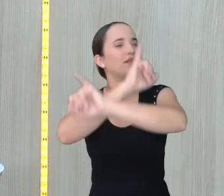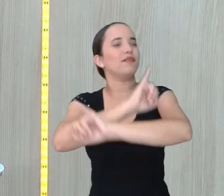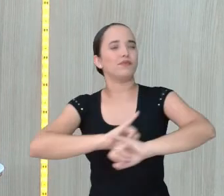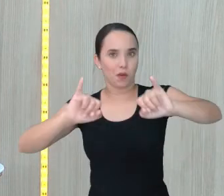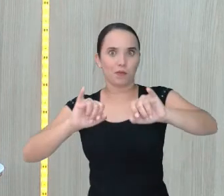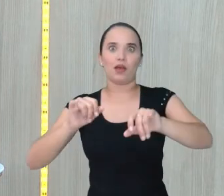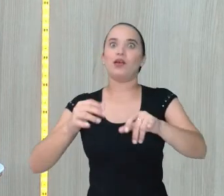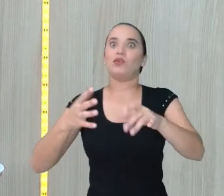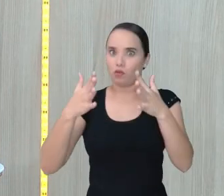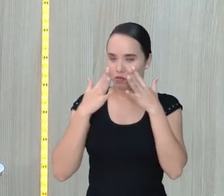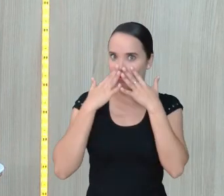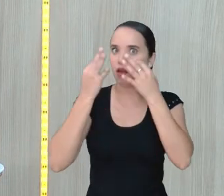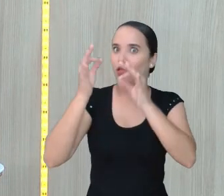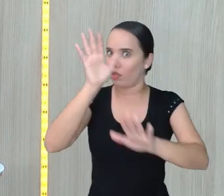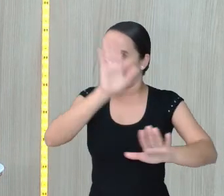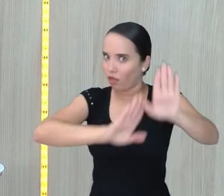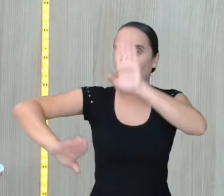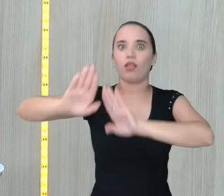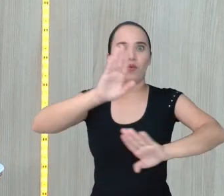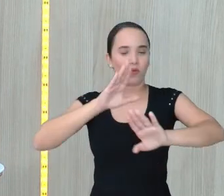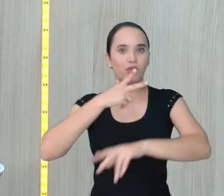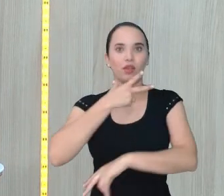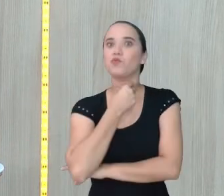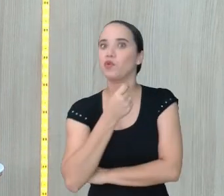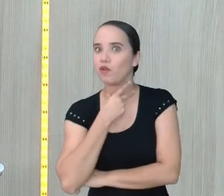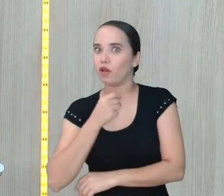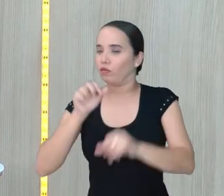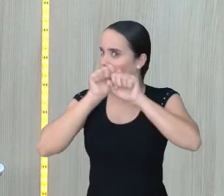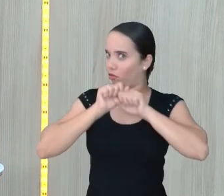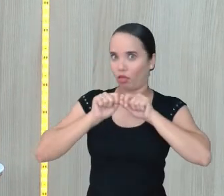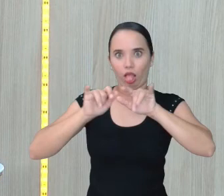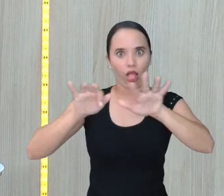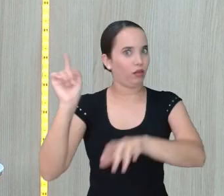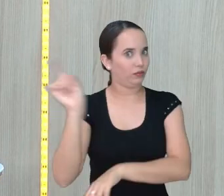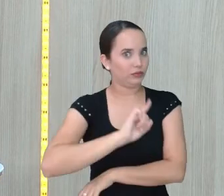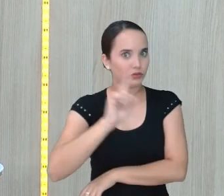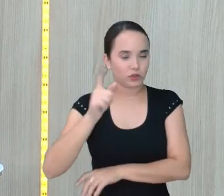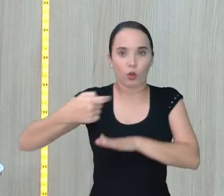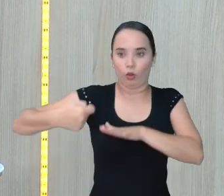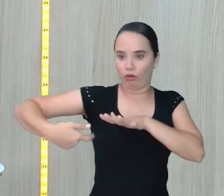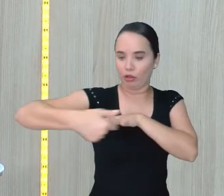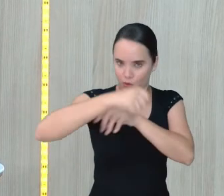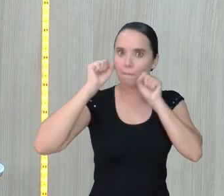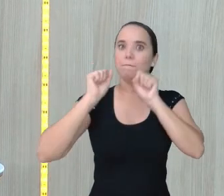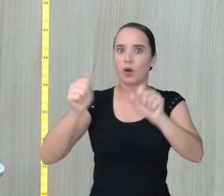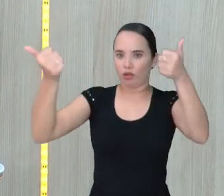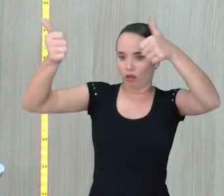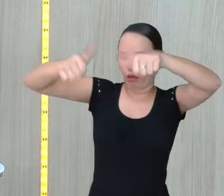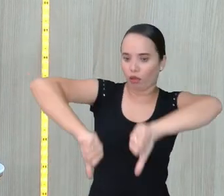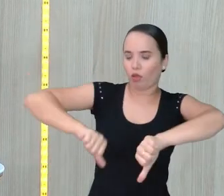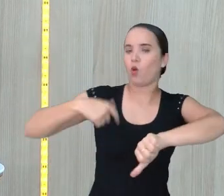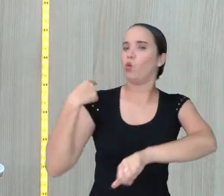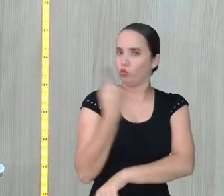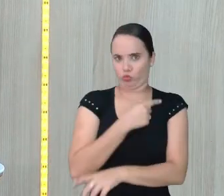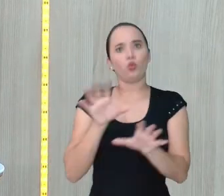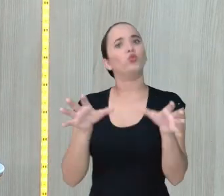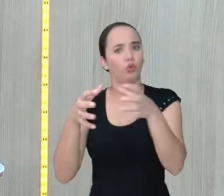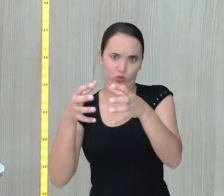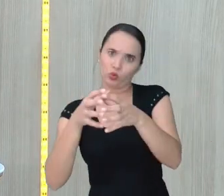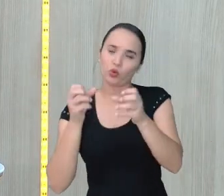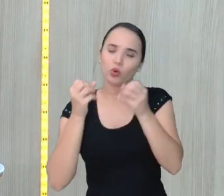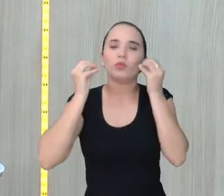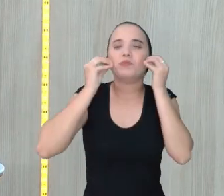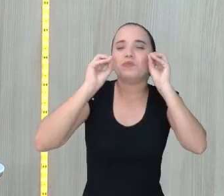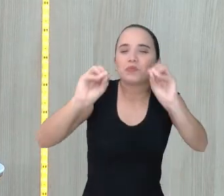e fiquem atentos com as fake news, viu? Não divulguem, porque realmente pode prejudicar o nosso coletivo, né?